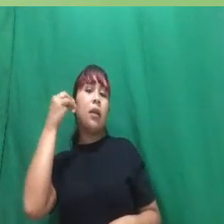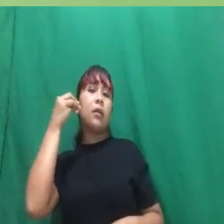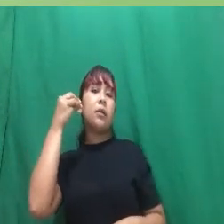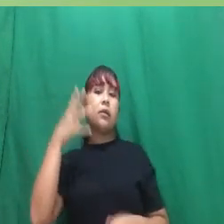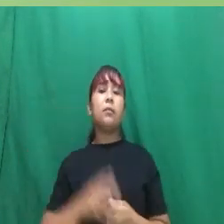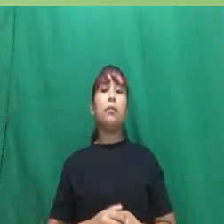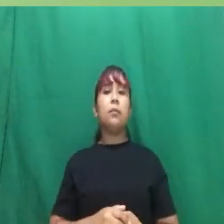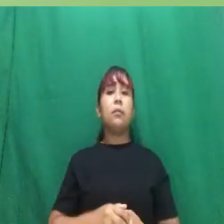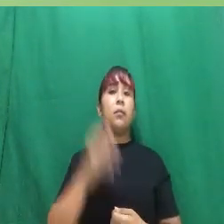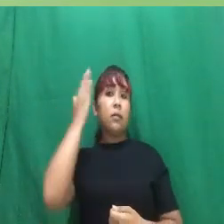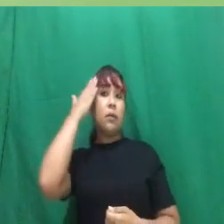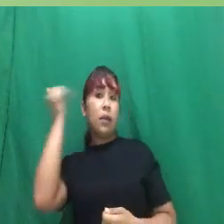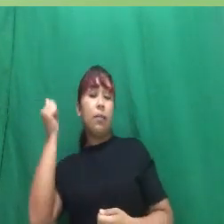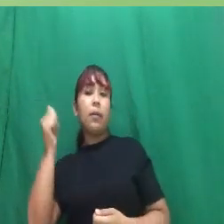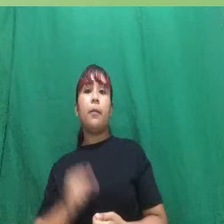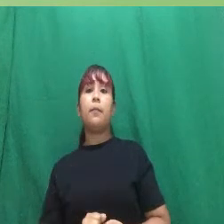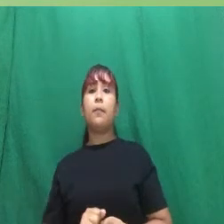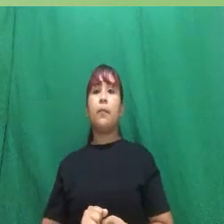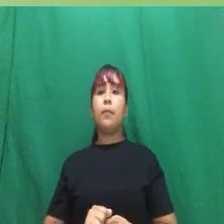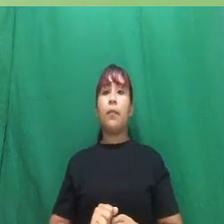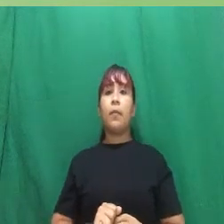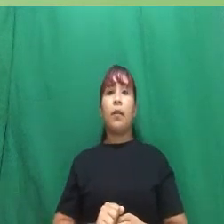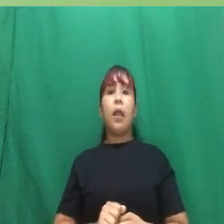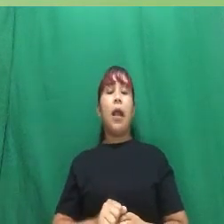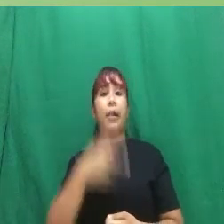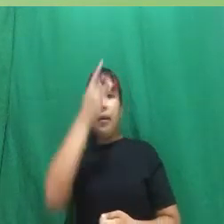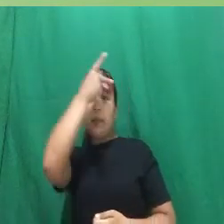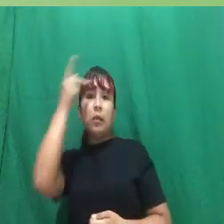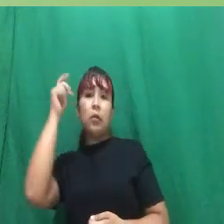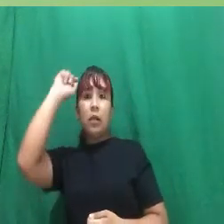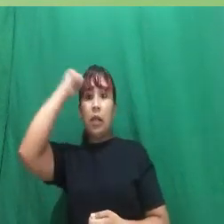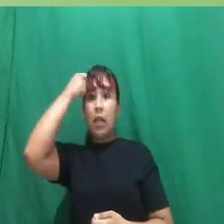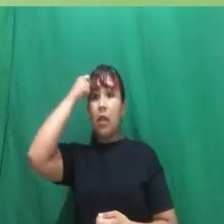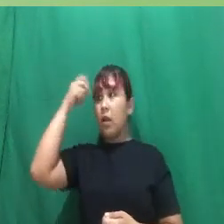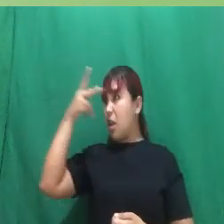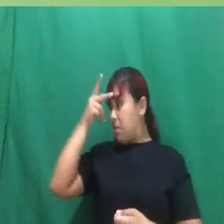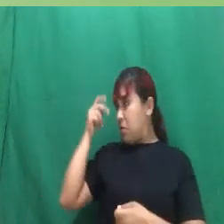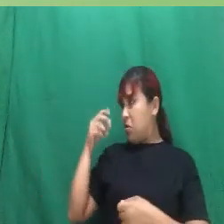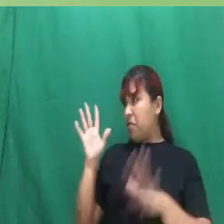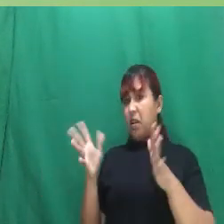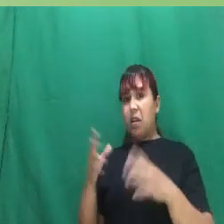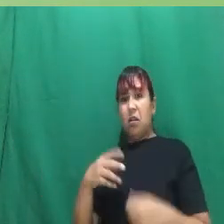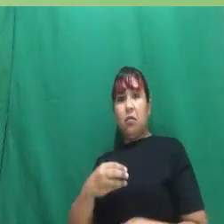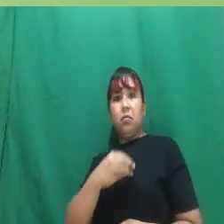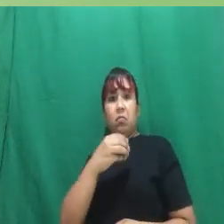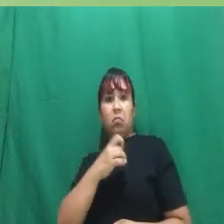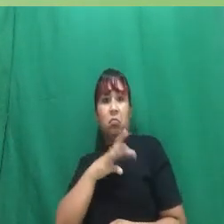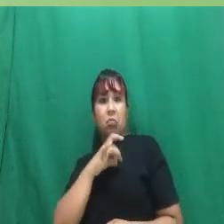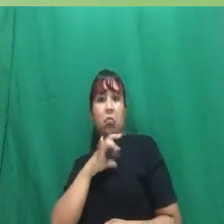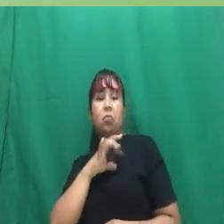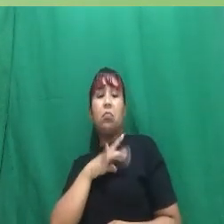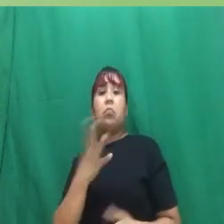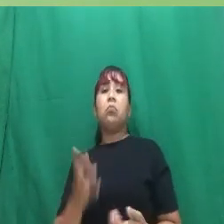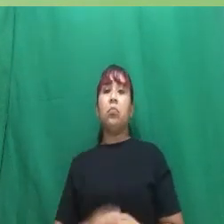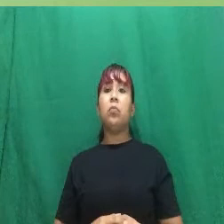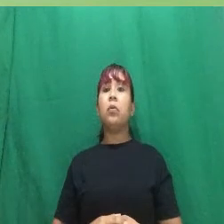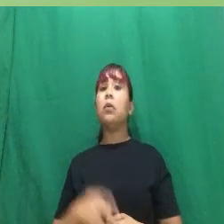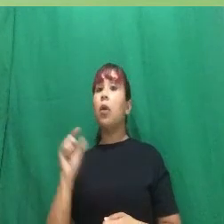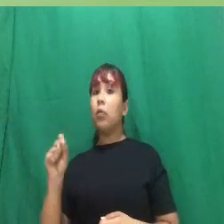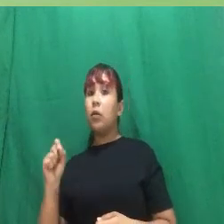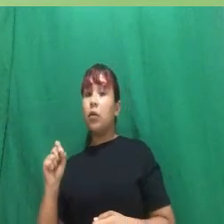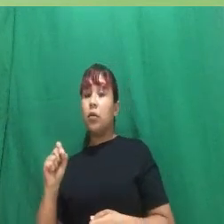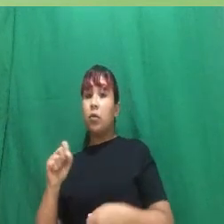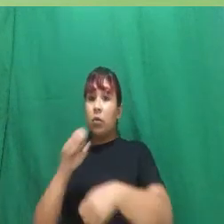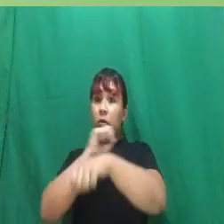nessa conversa, é em fazer esse debate, como nós estamos fazendo aqui, tentando desconstruir, né, esse mito